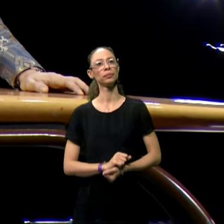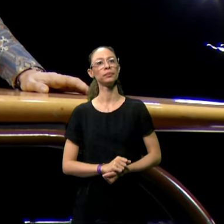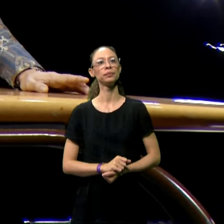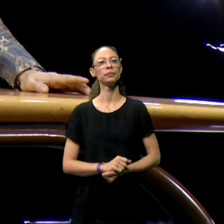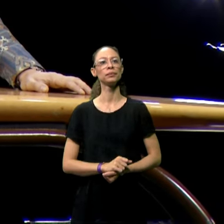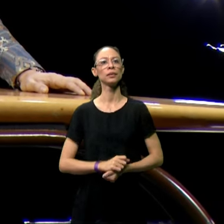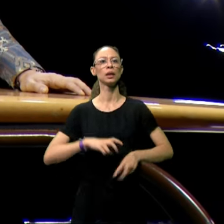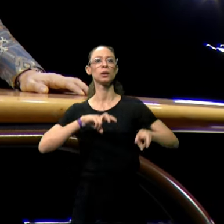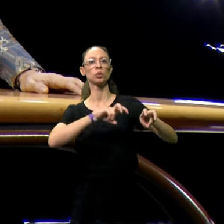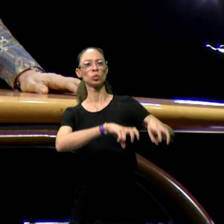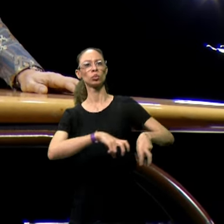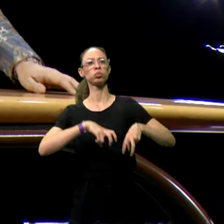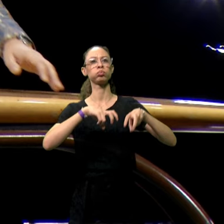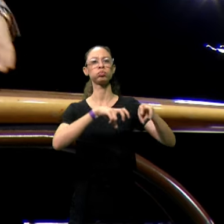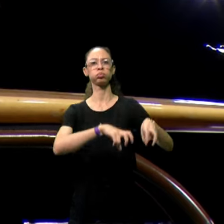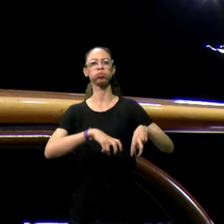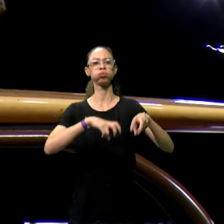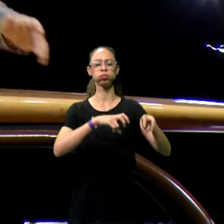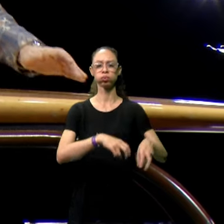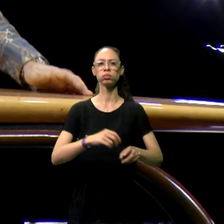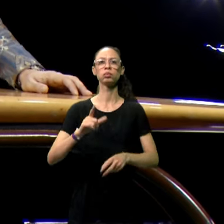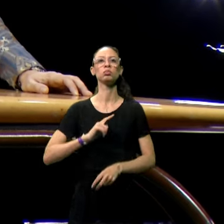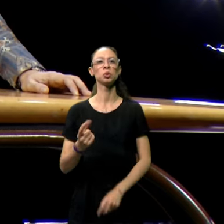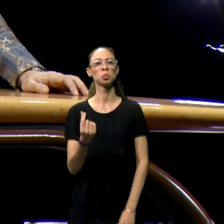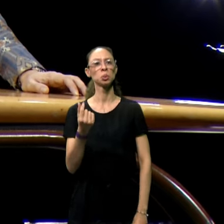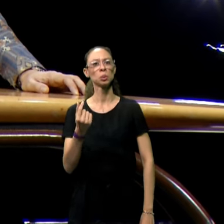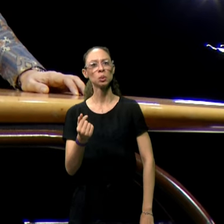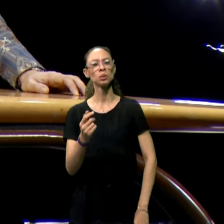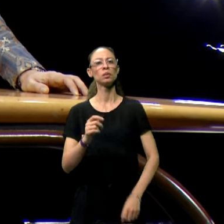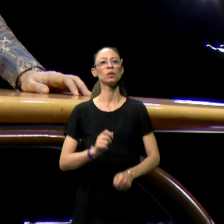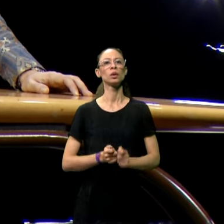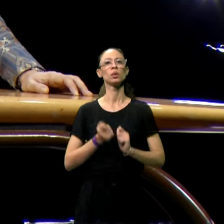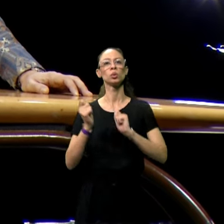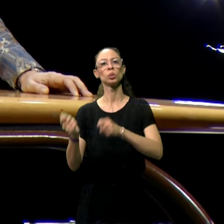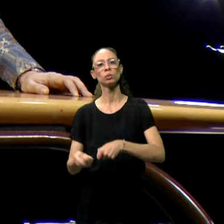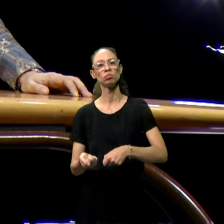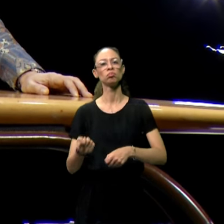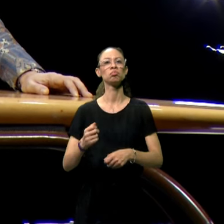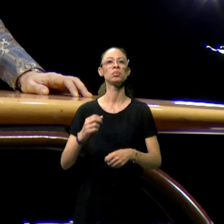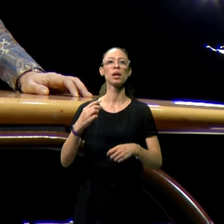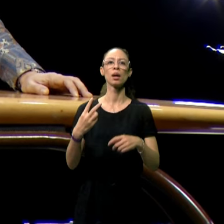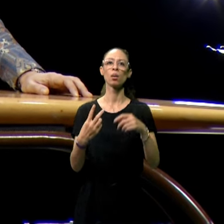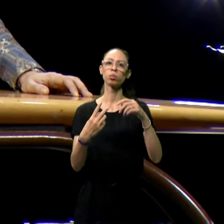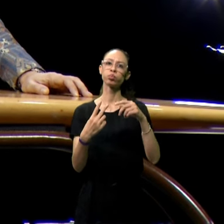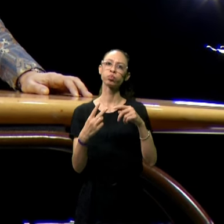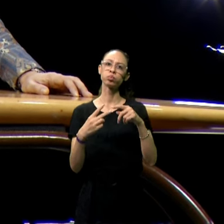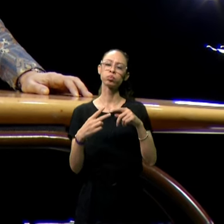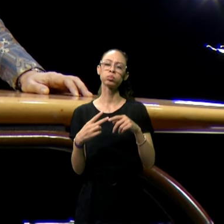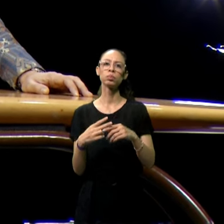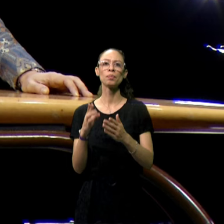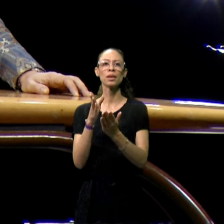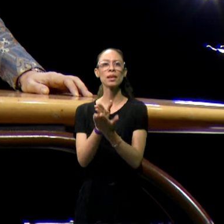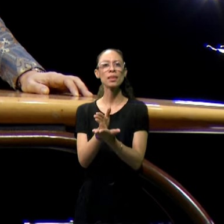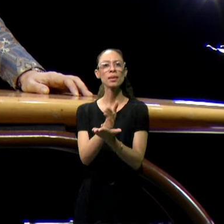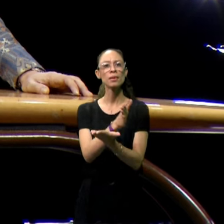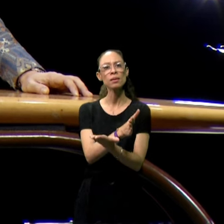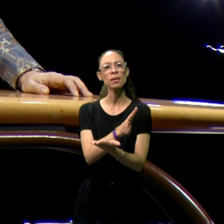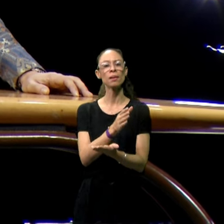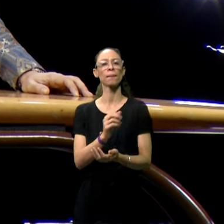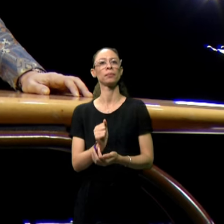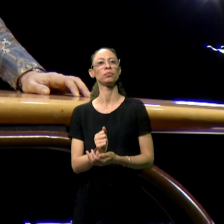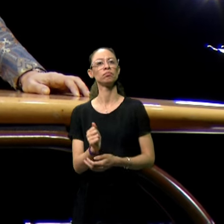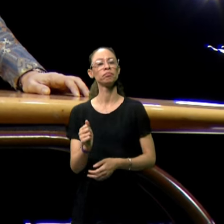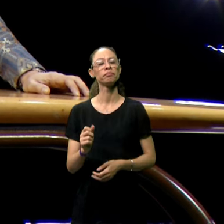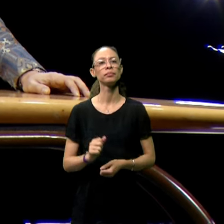arado, tanto. E pelos enxadas, a terceira parte de um ciclo de afiar as